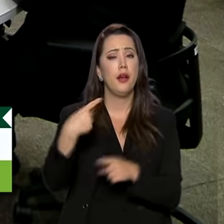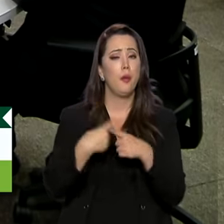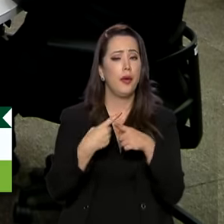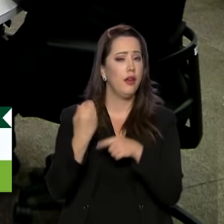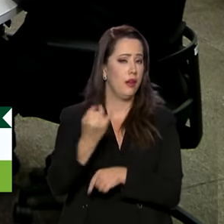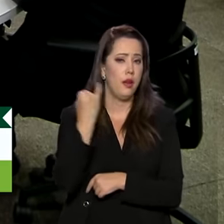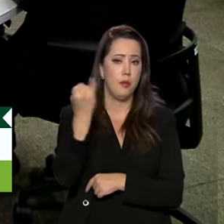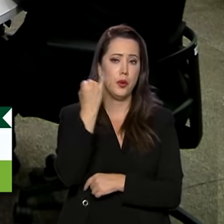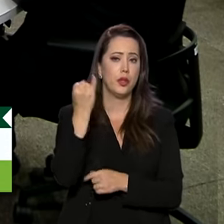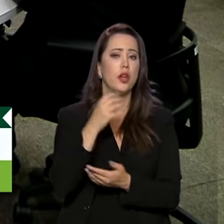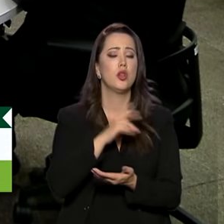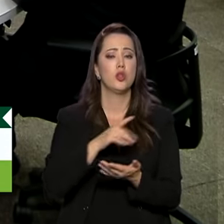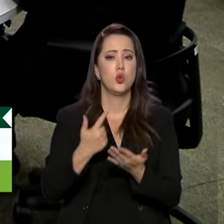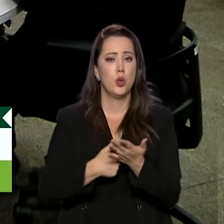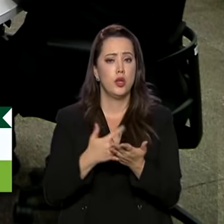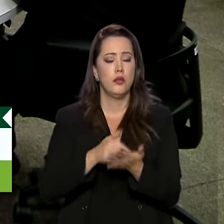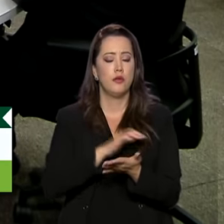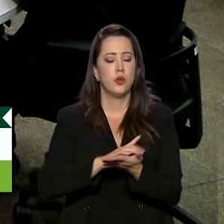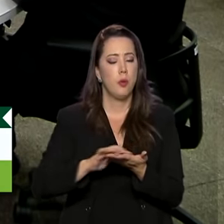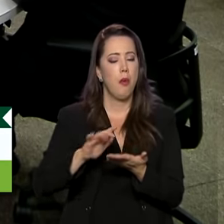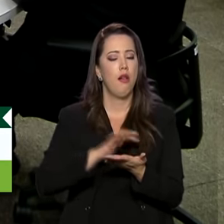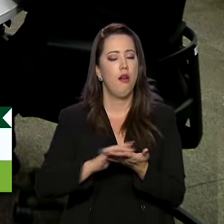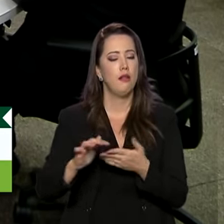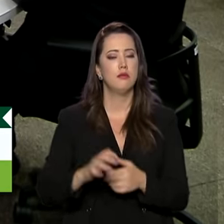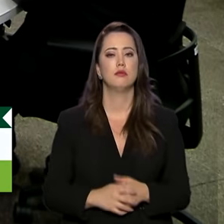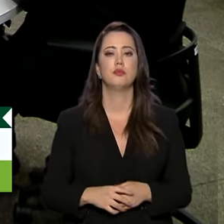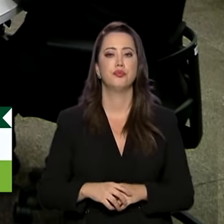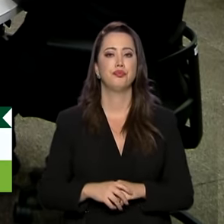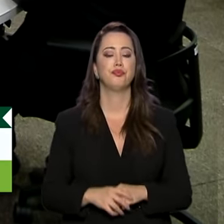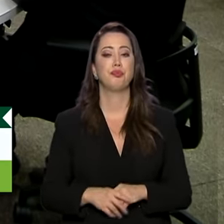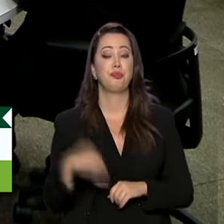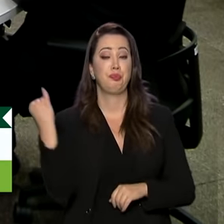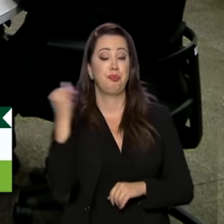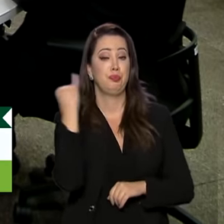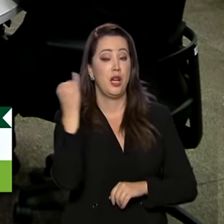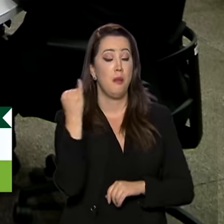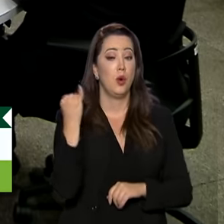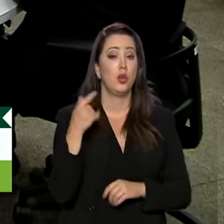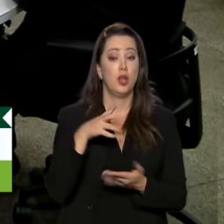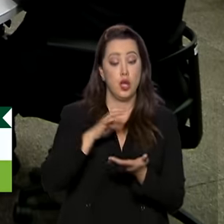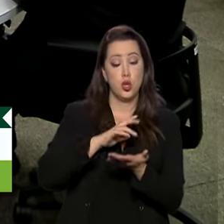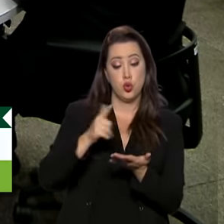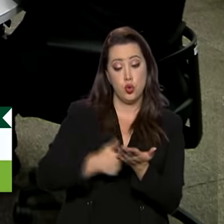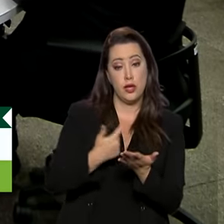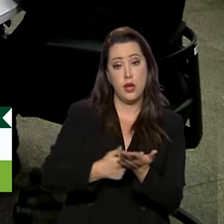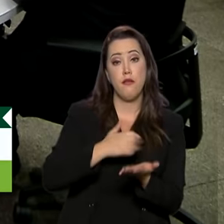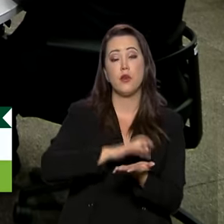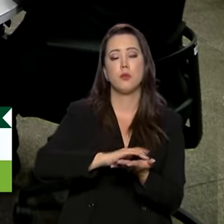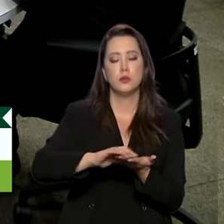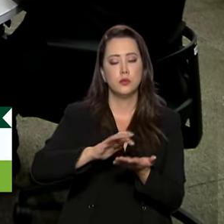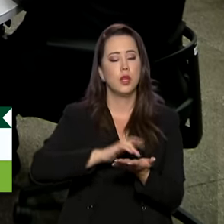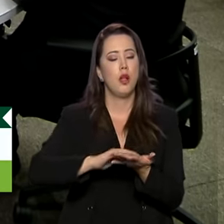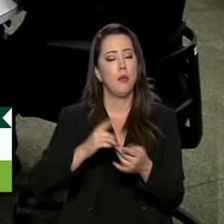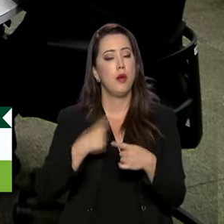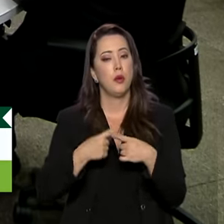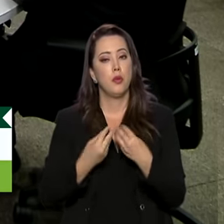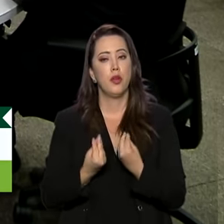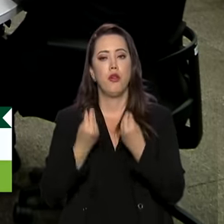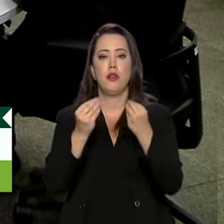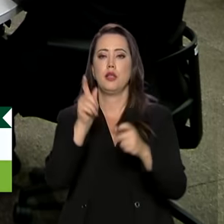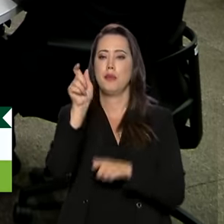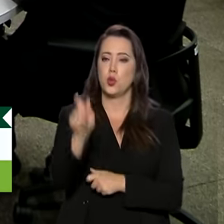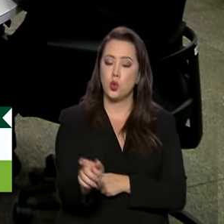da publicação publicação em Braille é muito importante porque oferece a oportunidade de acesso ao